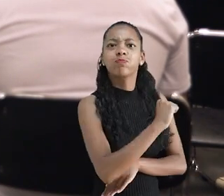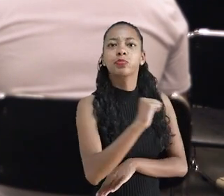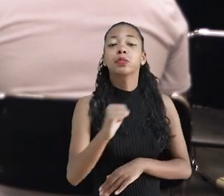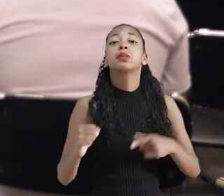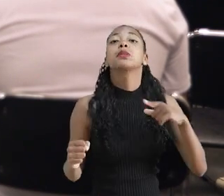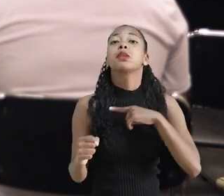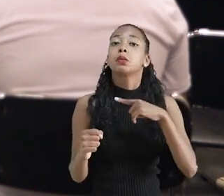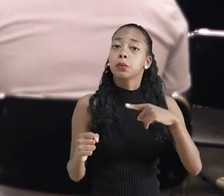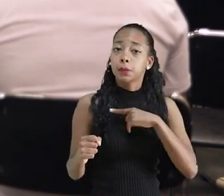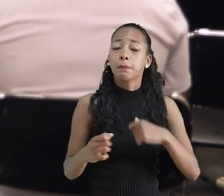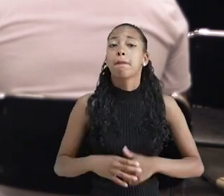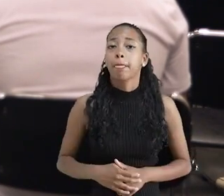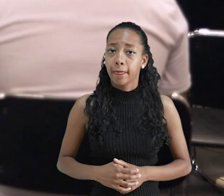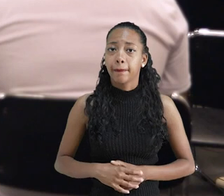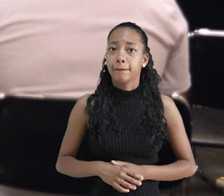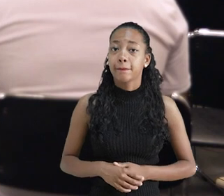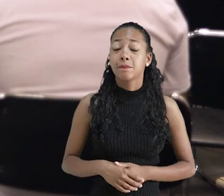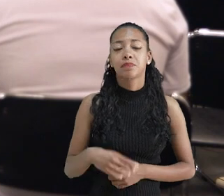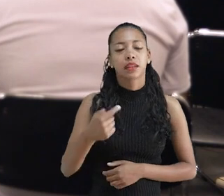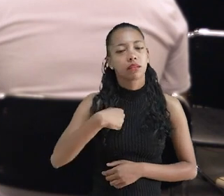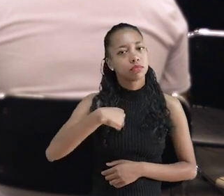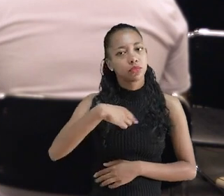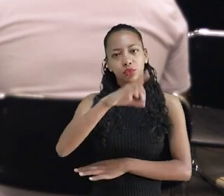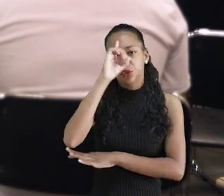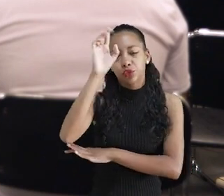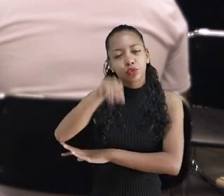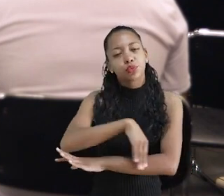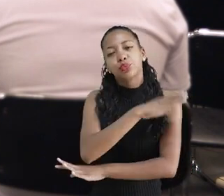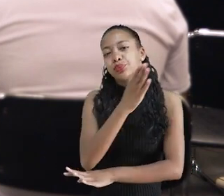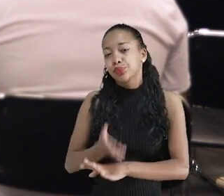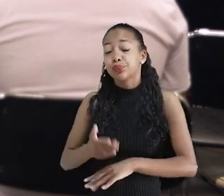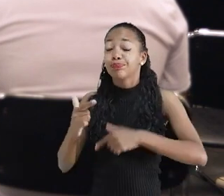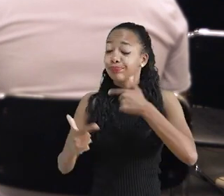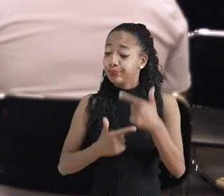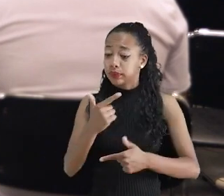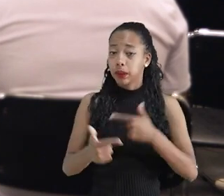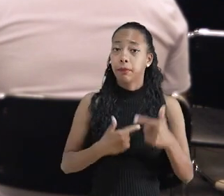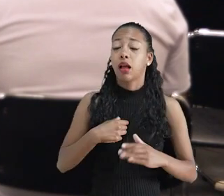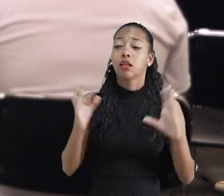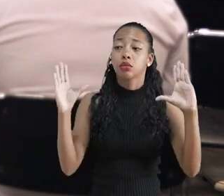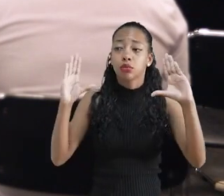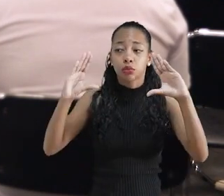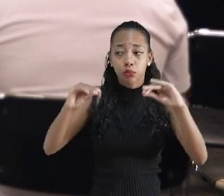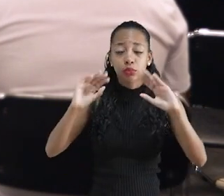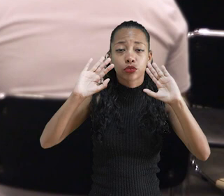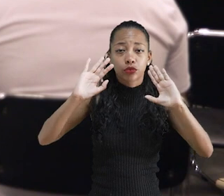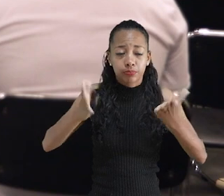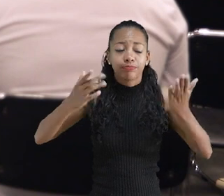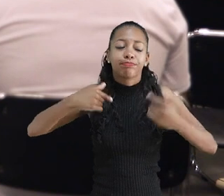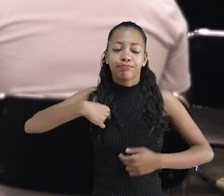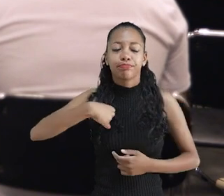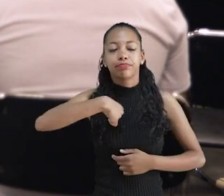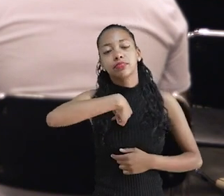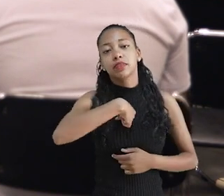e nesse dia era um dia que eu tava no trabalho dia inteiro e de noite indo para casa e bateria já descarregada